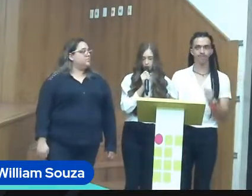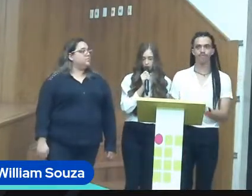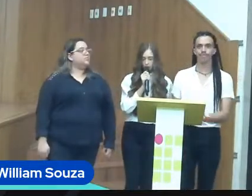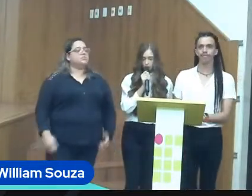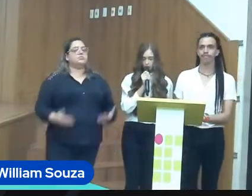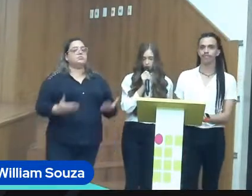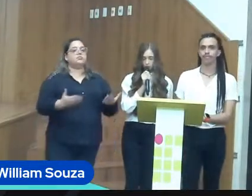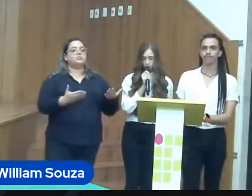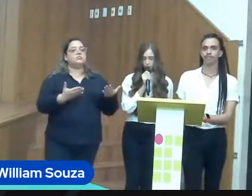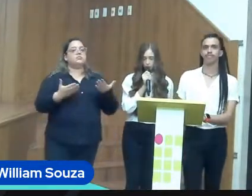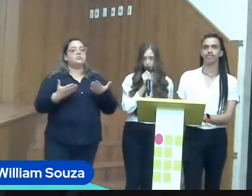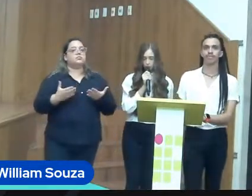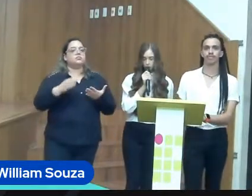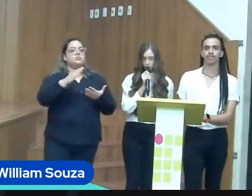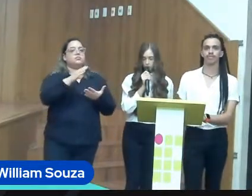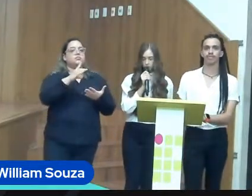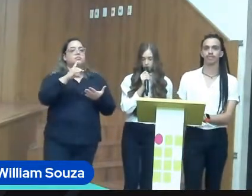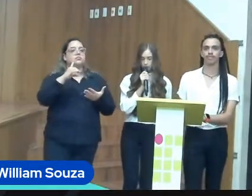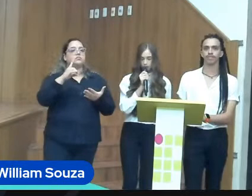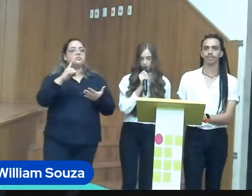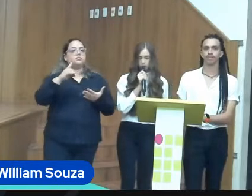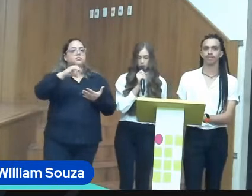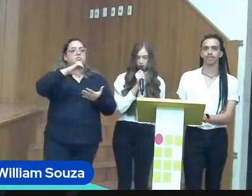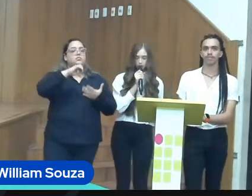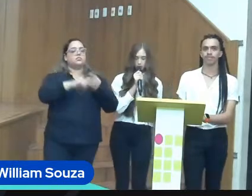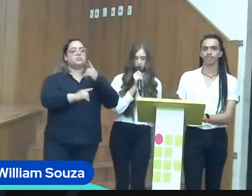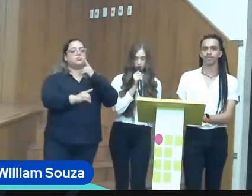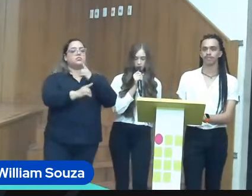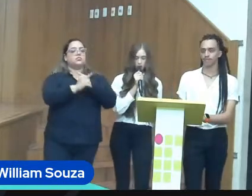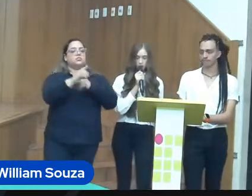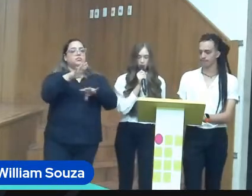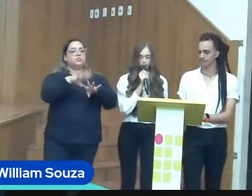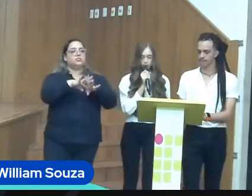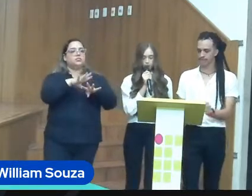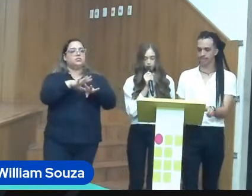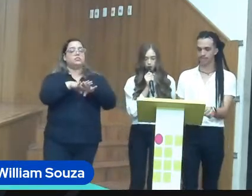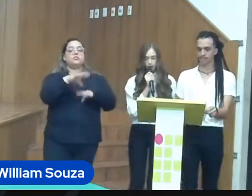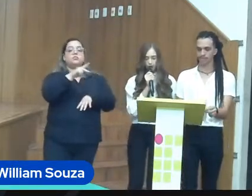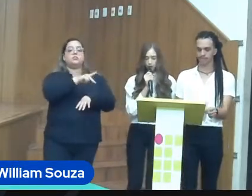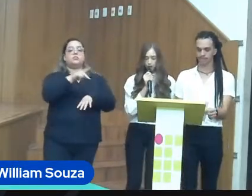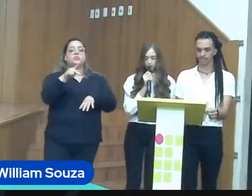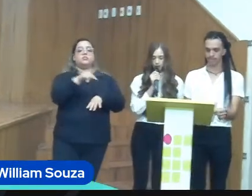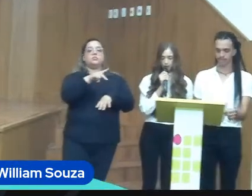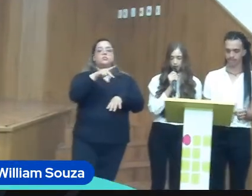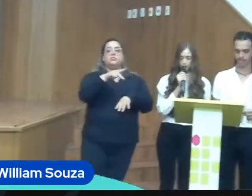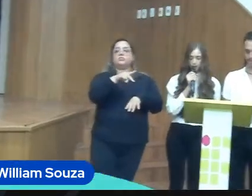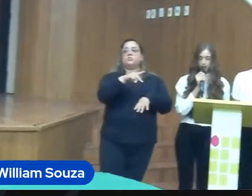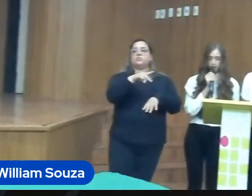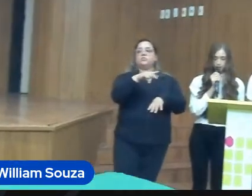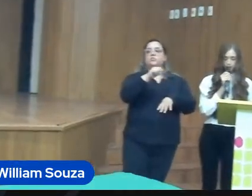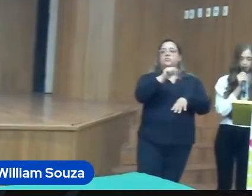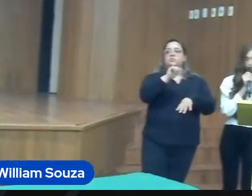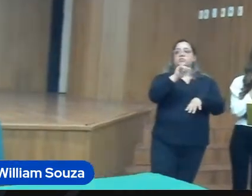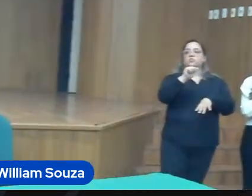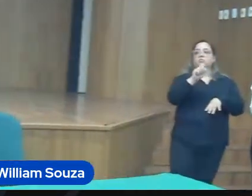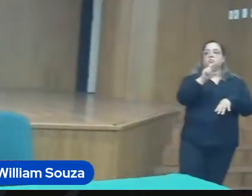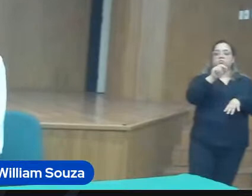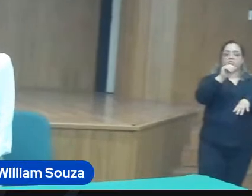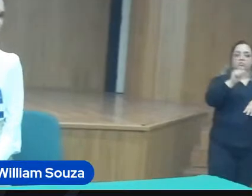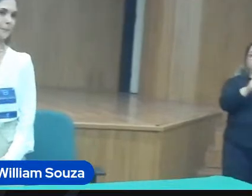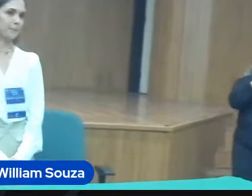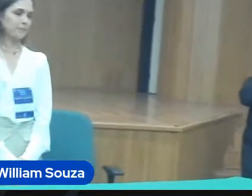Convidamos a coordenadora do nono Encontro Cajazeirense de Matemática, a professora Nayara Pereira Tavares, para fazer